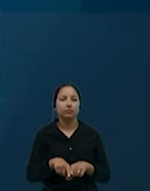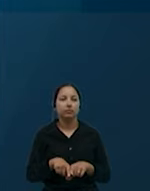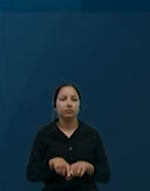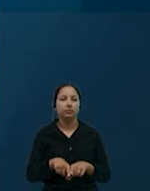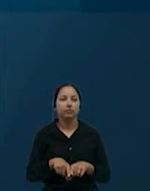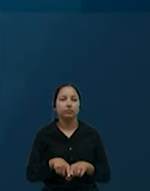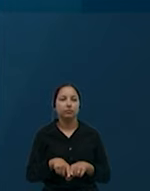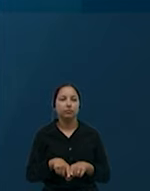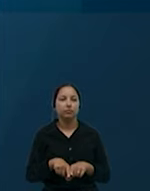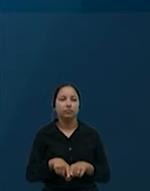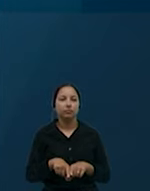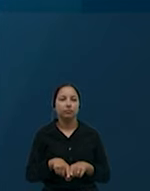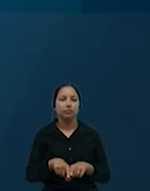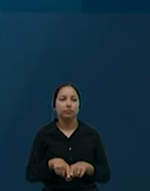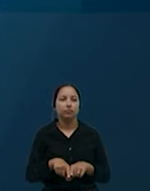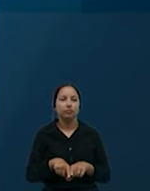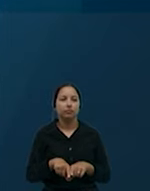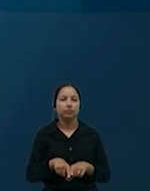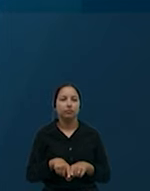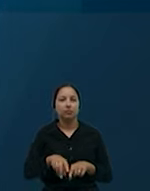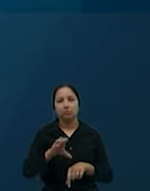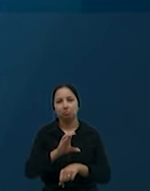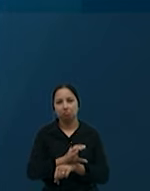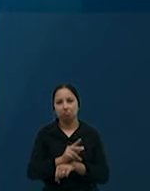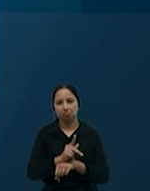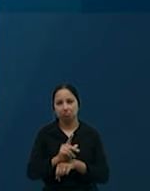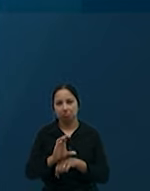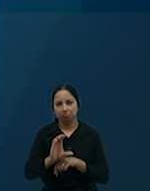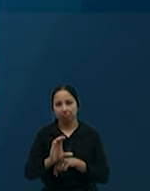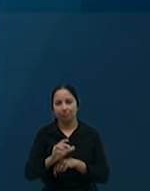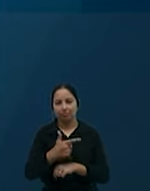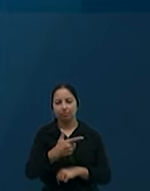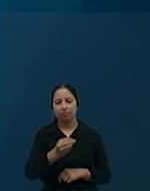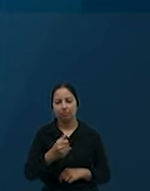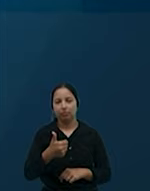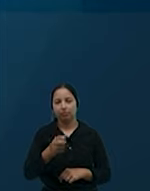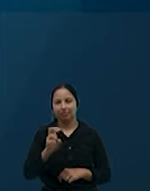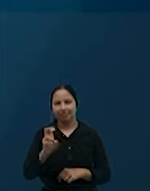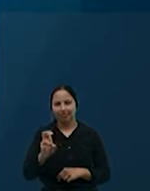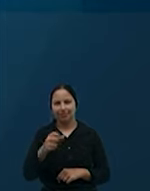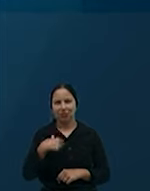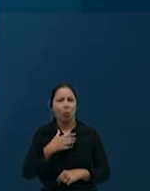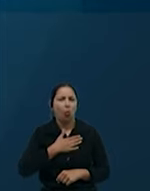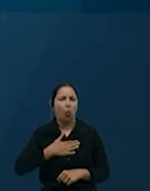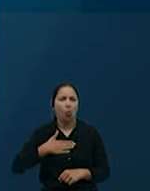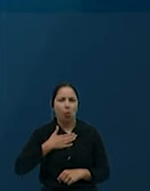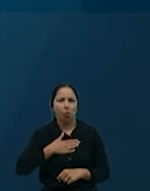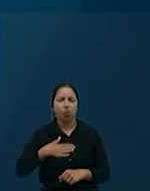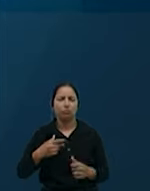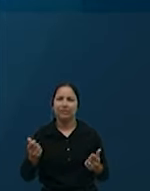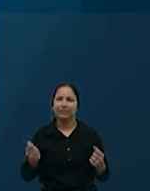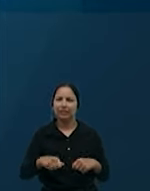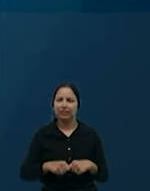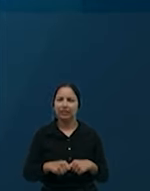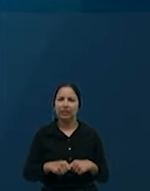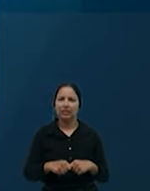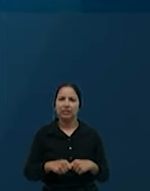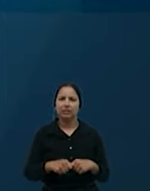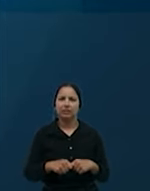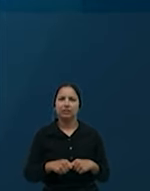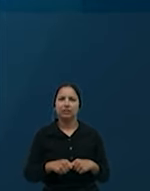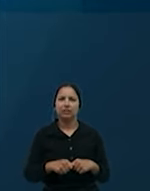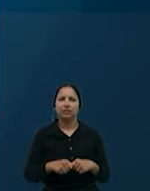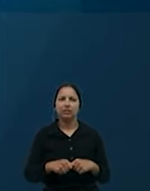nova versão do Código de 2015, que nos traz, né, a linha mestra, né, do